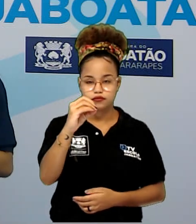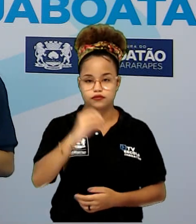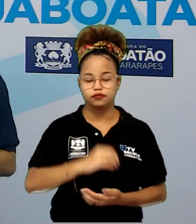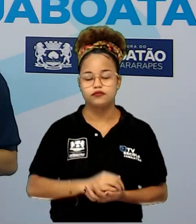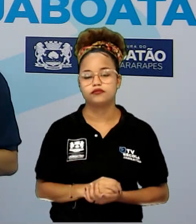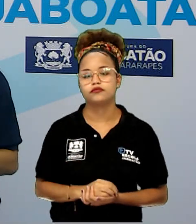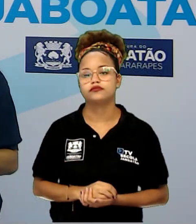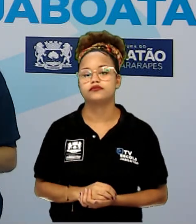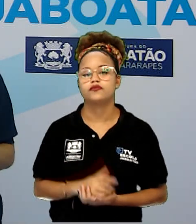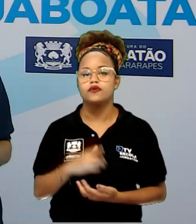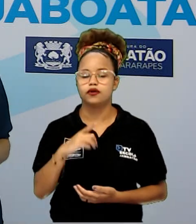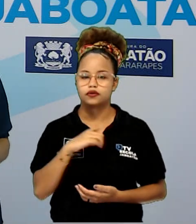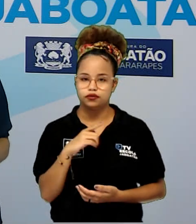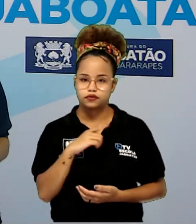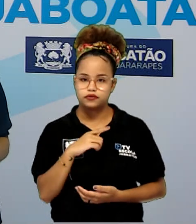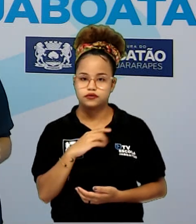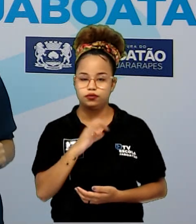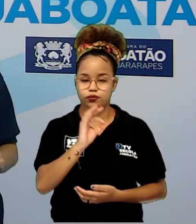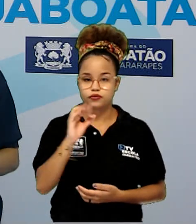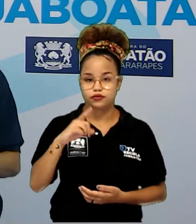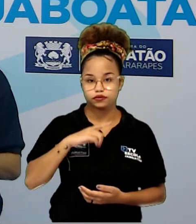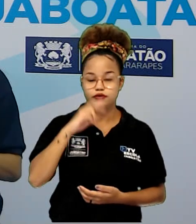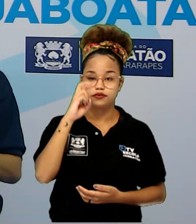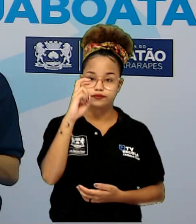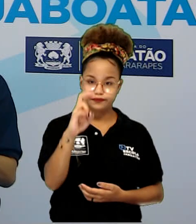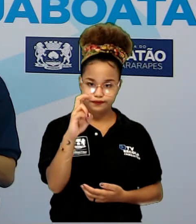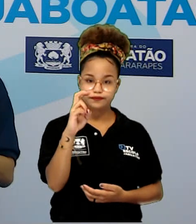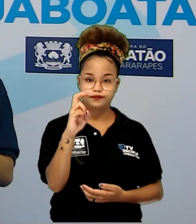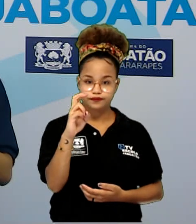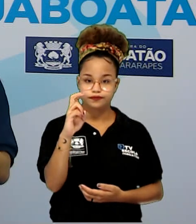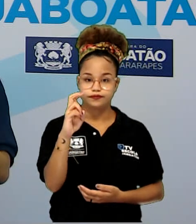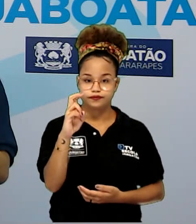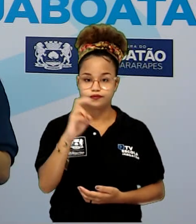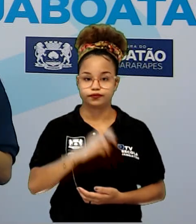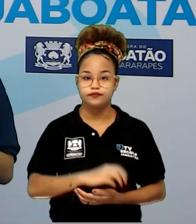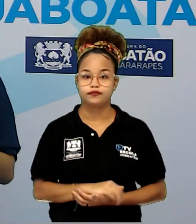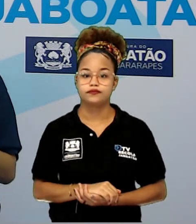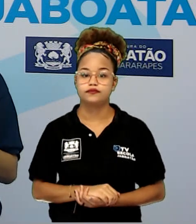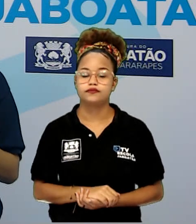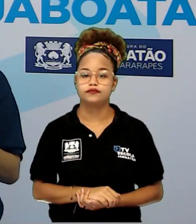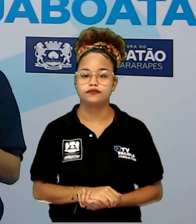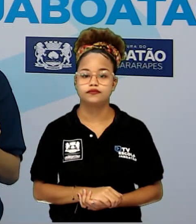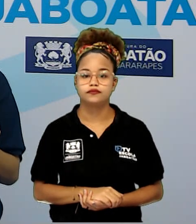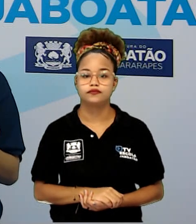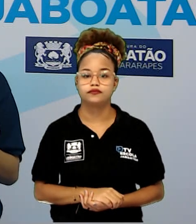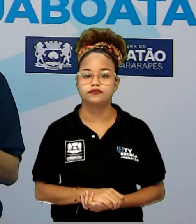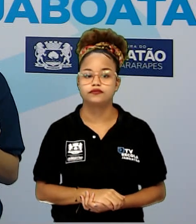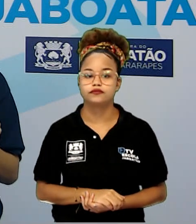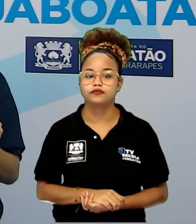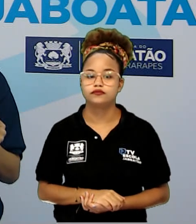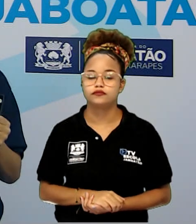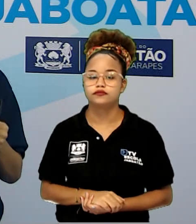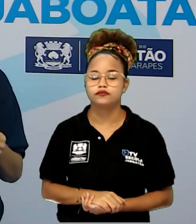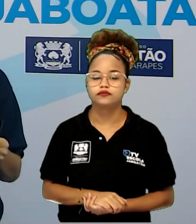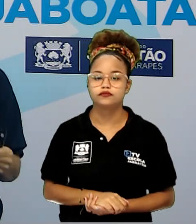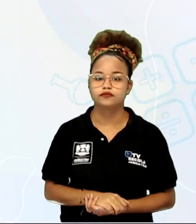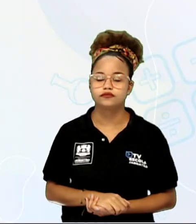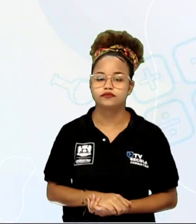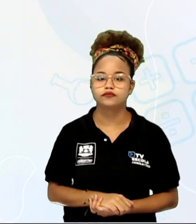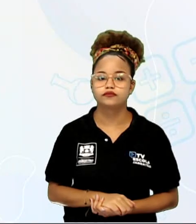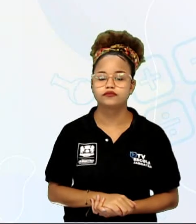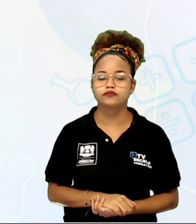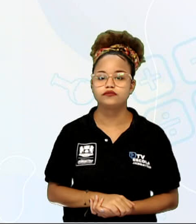certo? Temos as moedas de 5 centavos, tá? Temos as moedinhas de 5